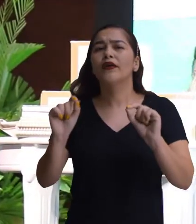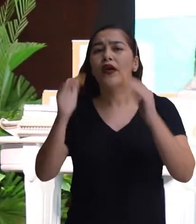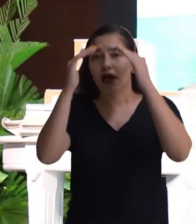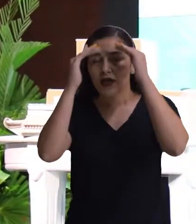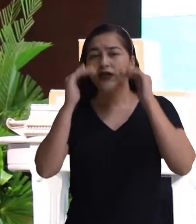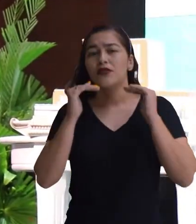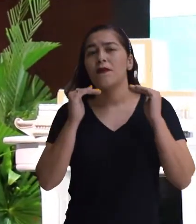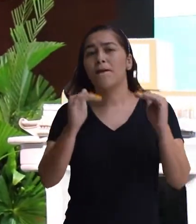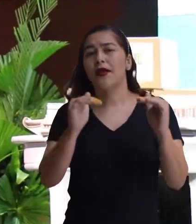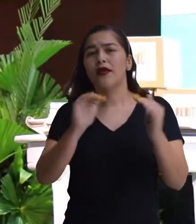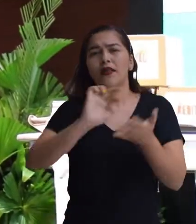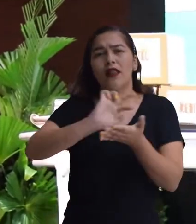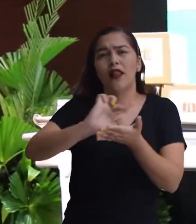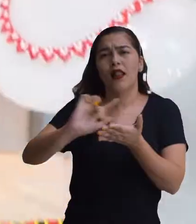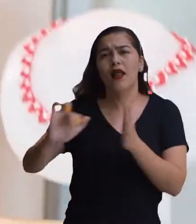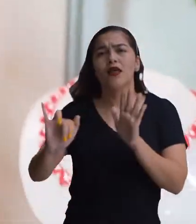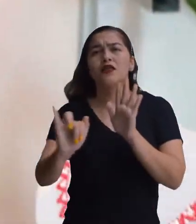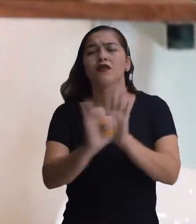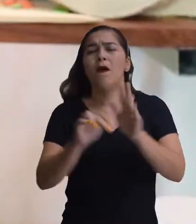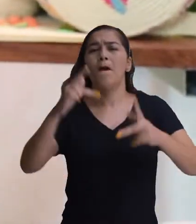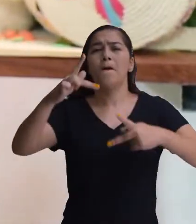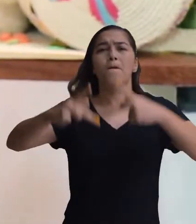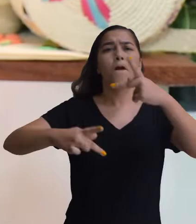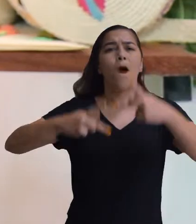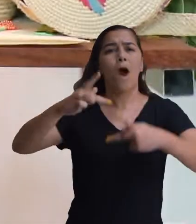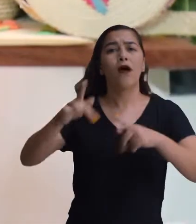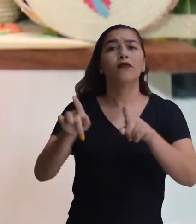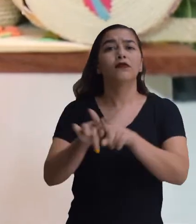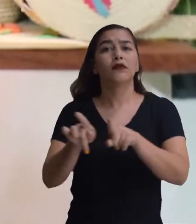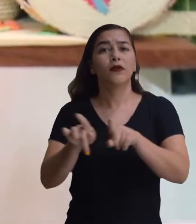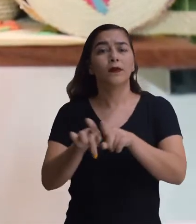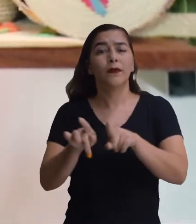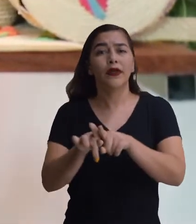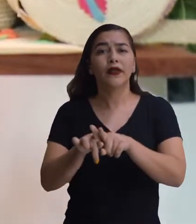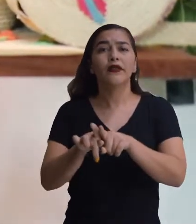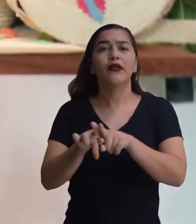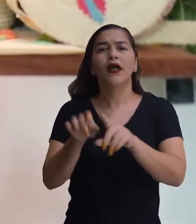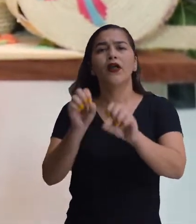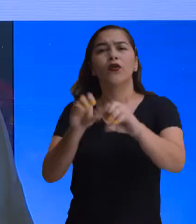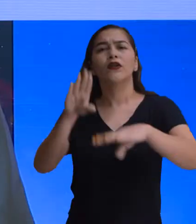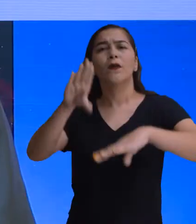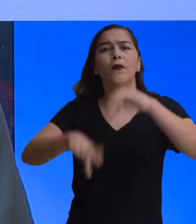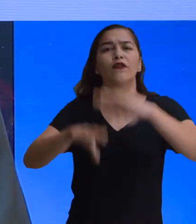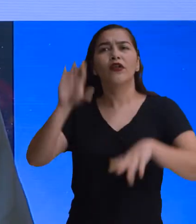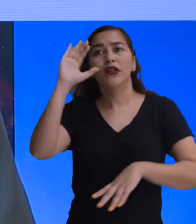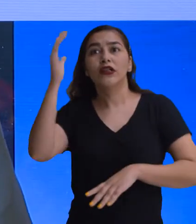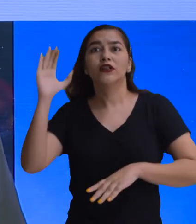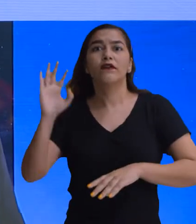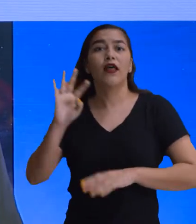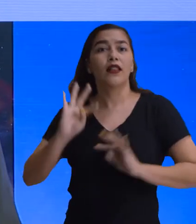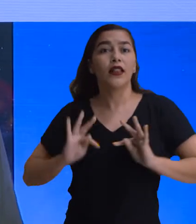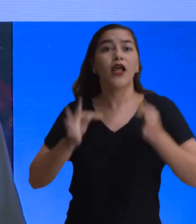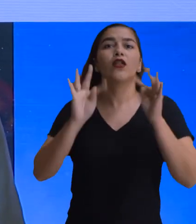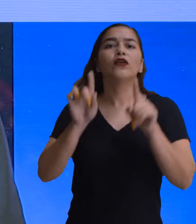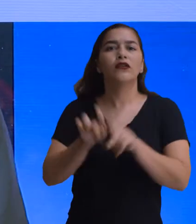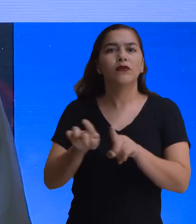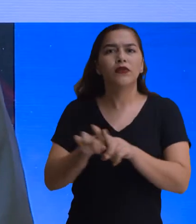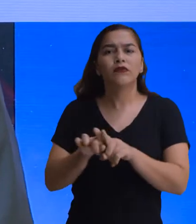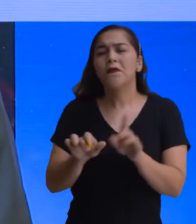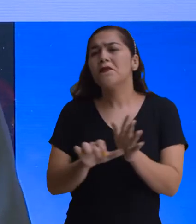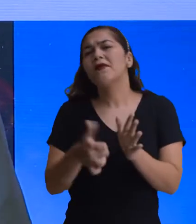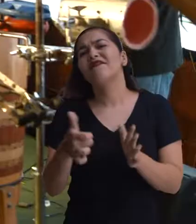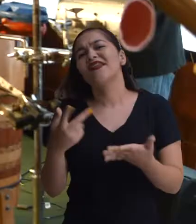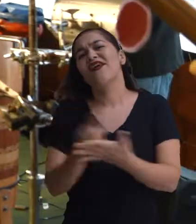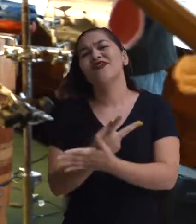que é o respeito às diversidades, identidades, os povos. Na educação profissional, científica e